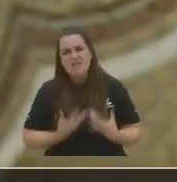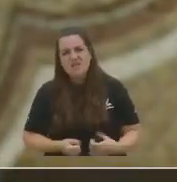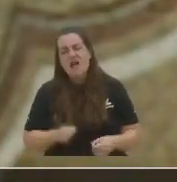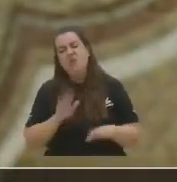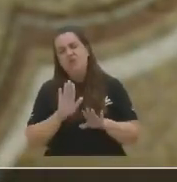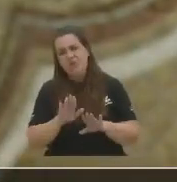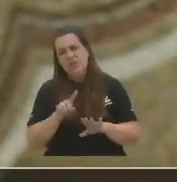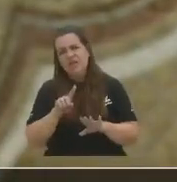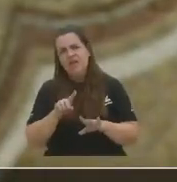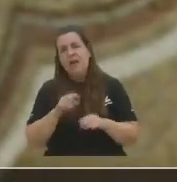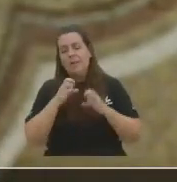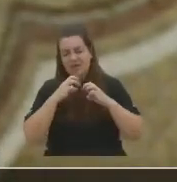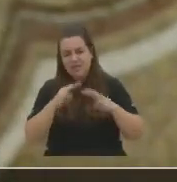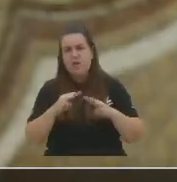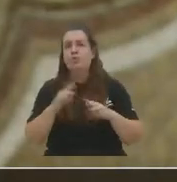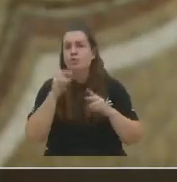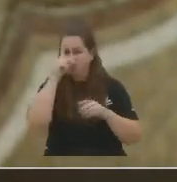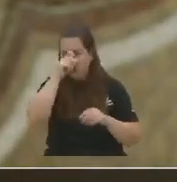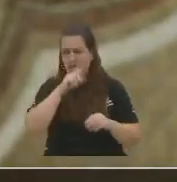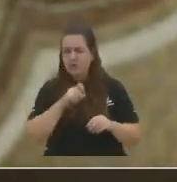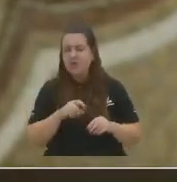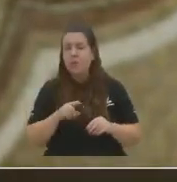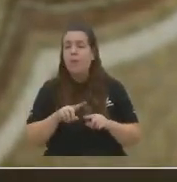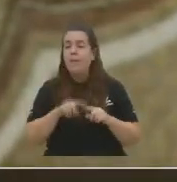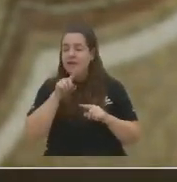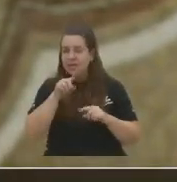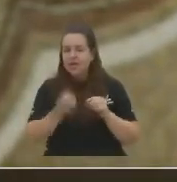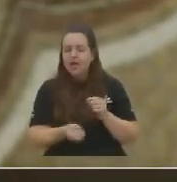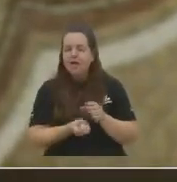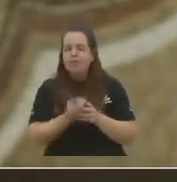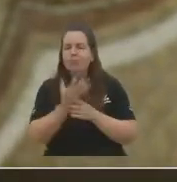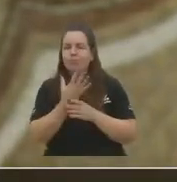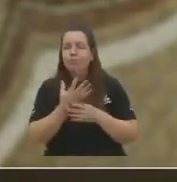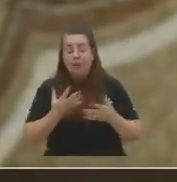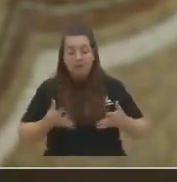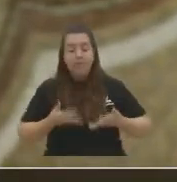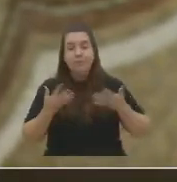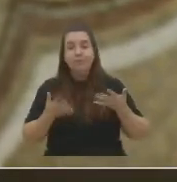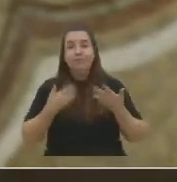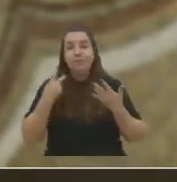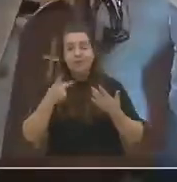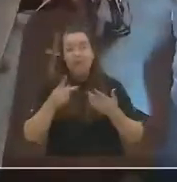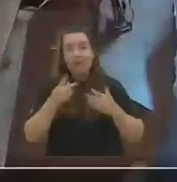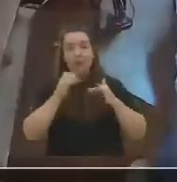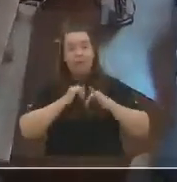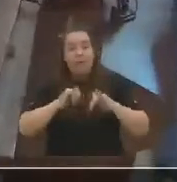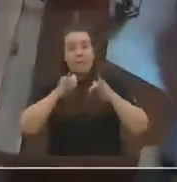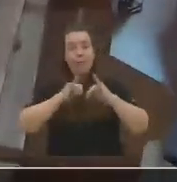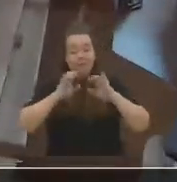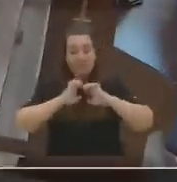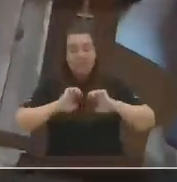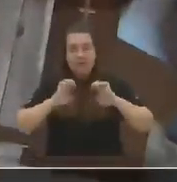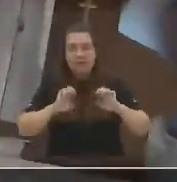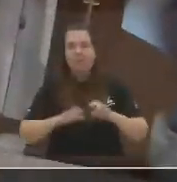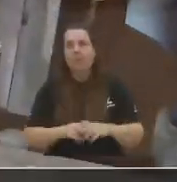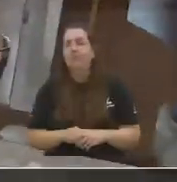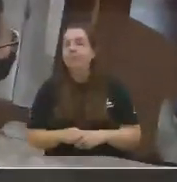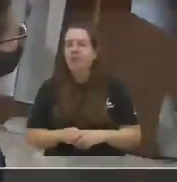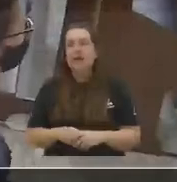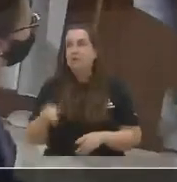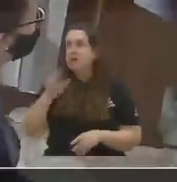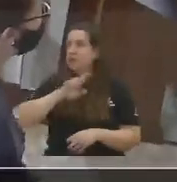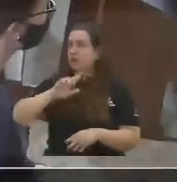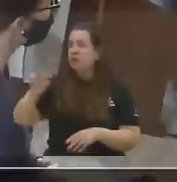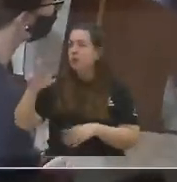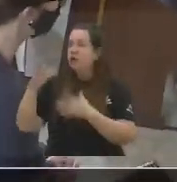e sempre experimente a alegria que brota do seu generoso serviço ao Reino, rezemos. Senhor, ouvi